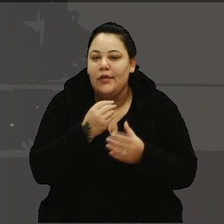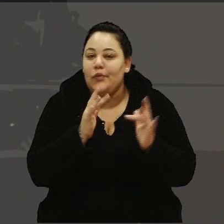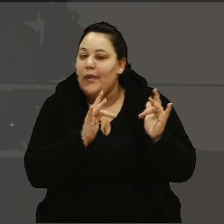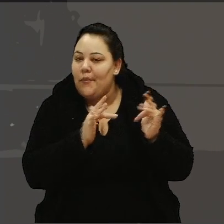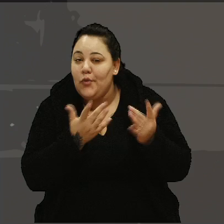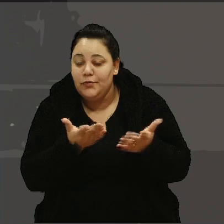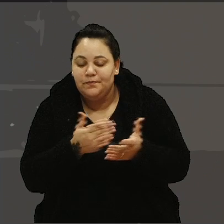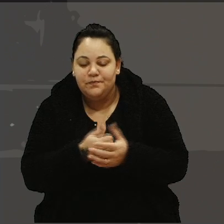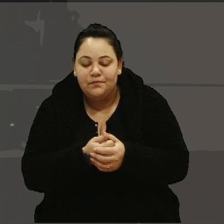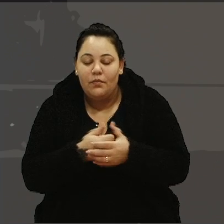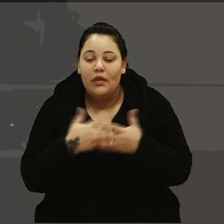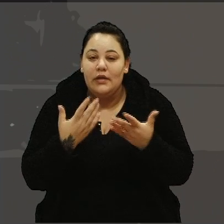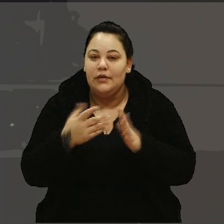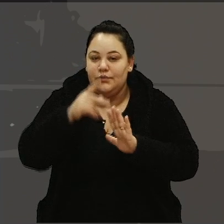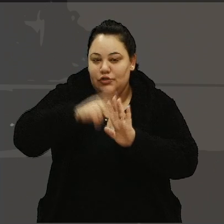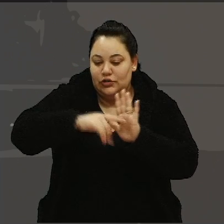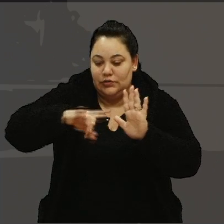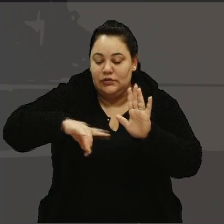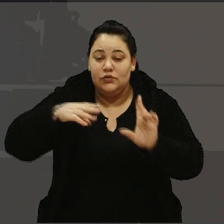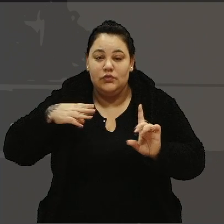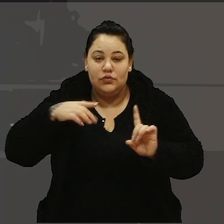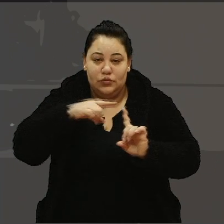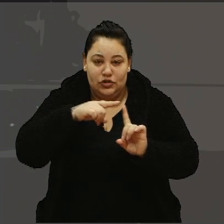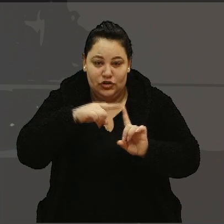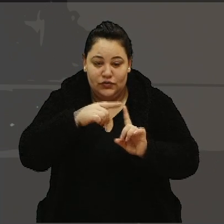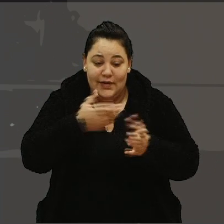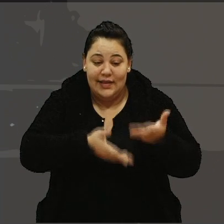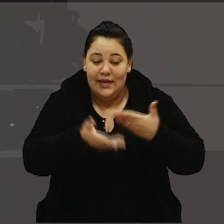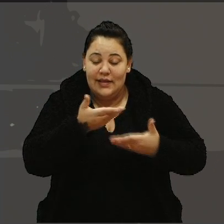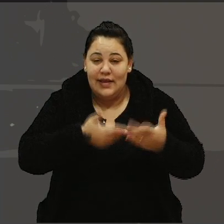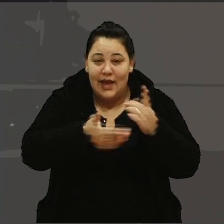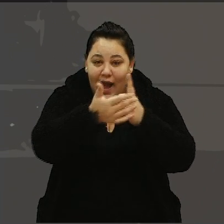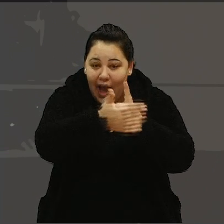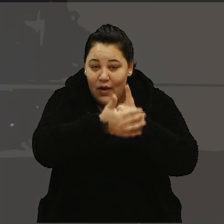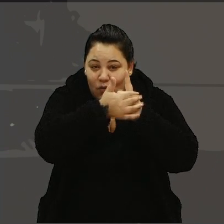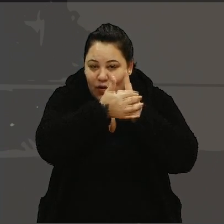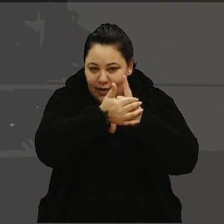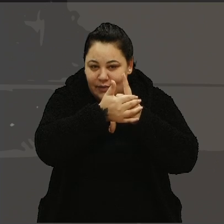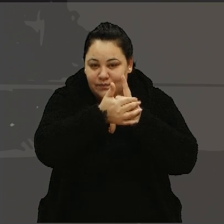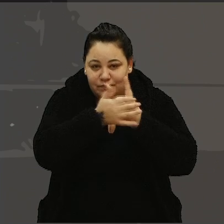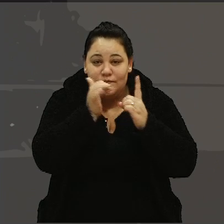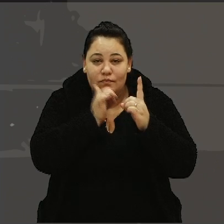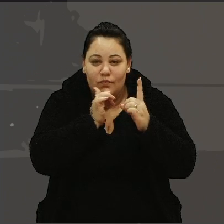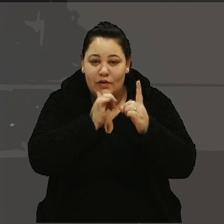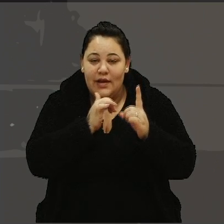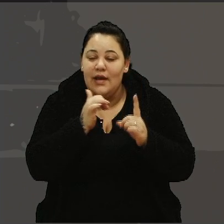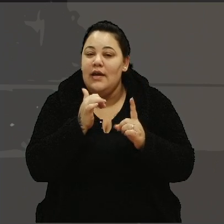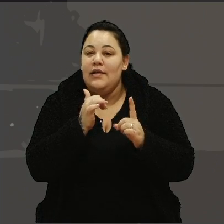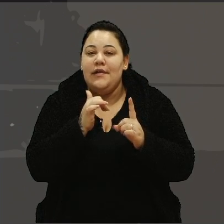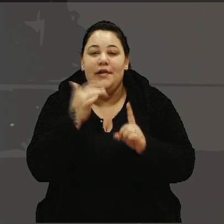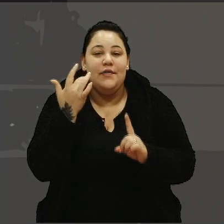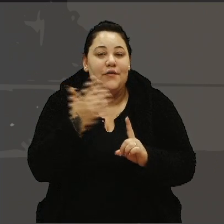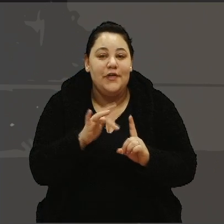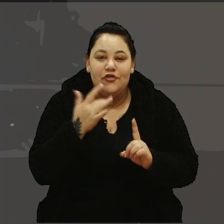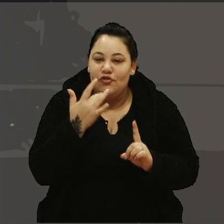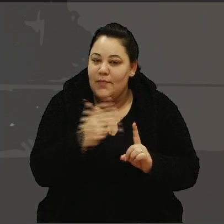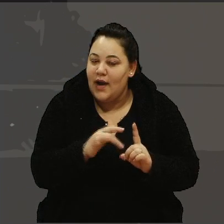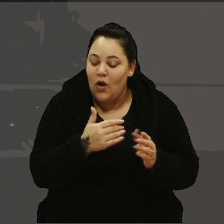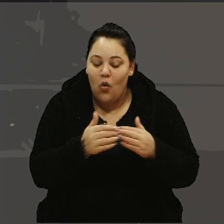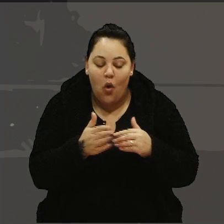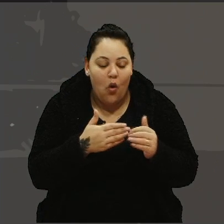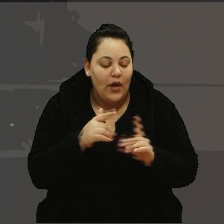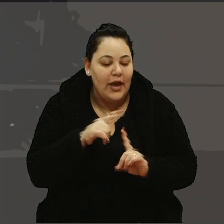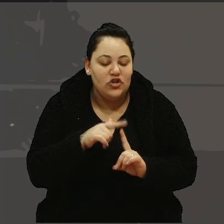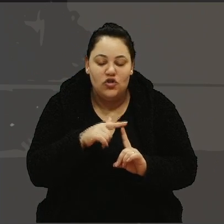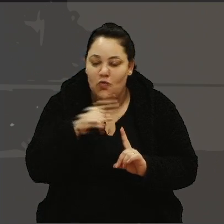o projeto tem como missão atender e acolher mulheres vítimas de qualquer violência física, sexual,